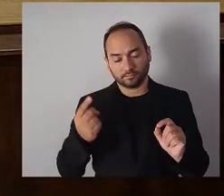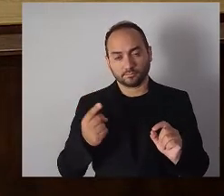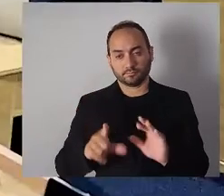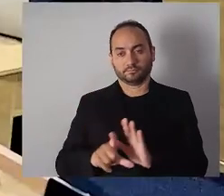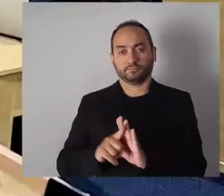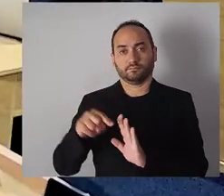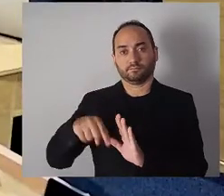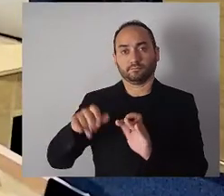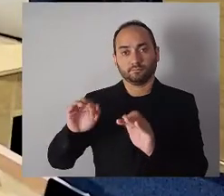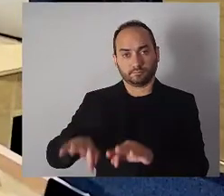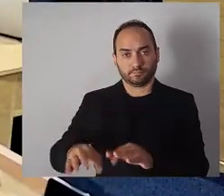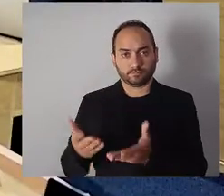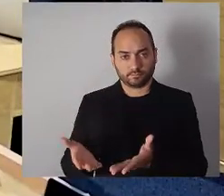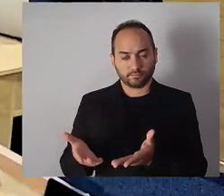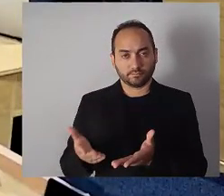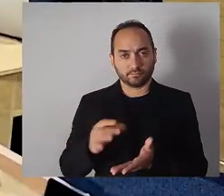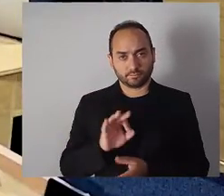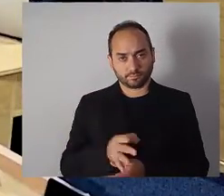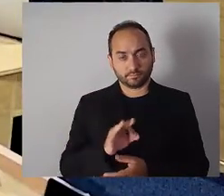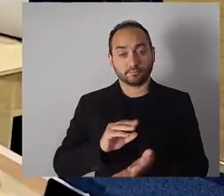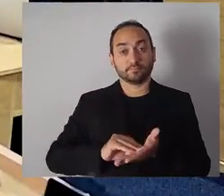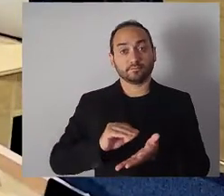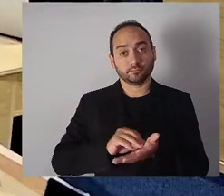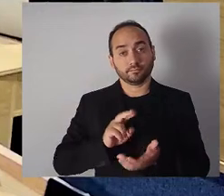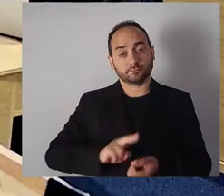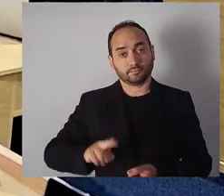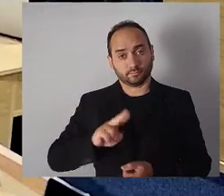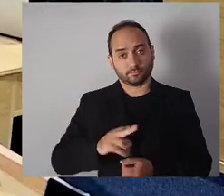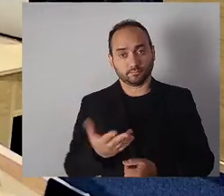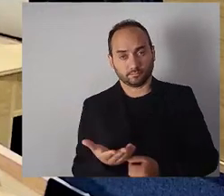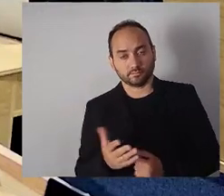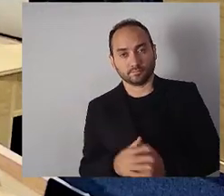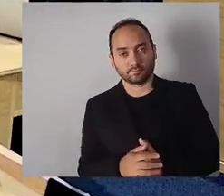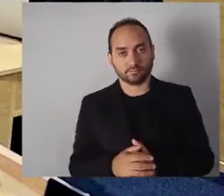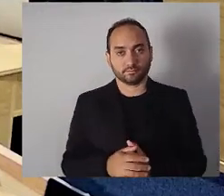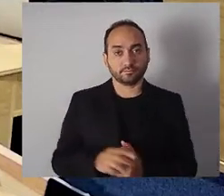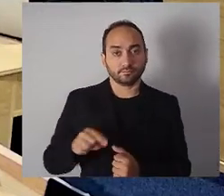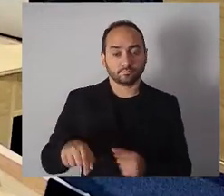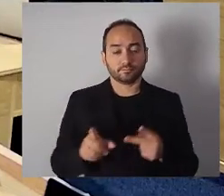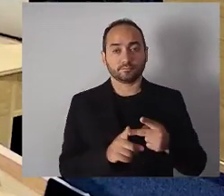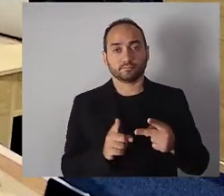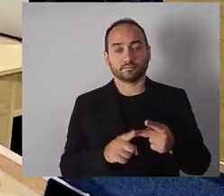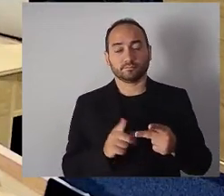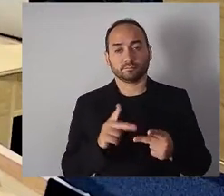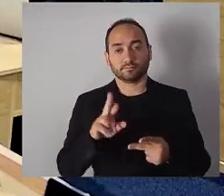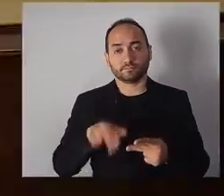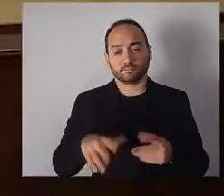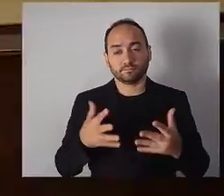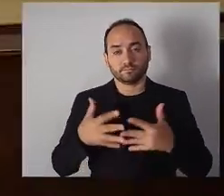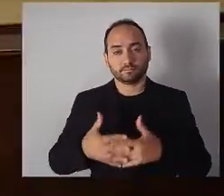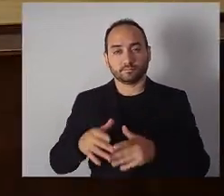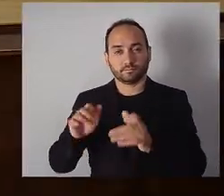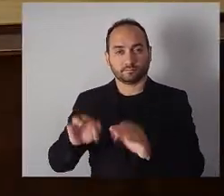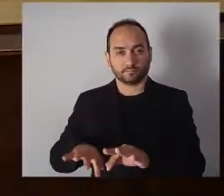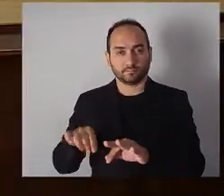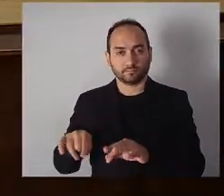mérito. Isso, presidente. Por falta de utilidade, tá certo? E essa segunda preliminar se confunde com o mérito,